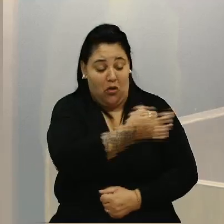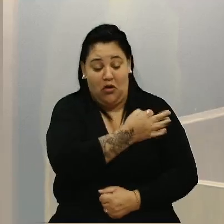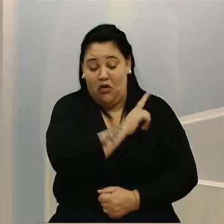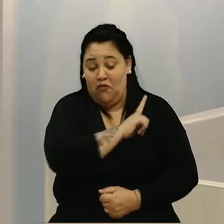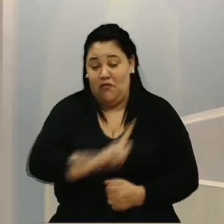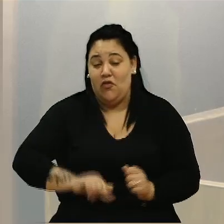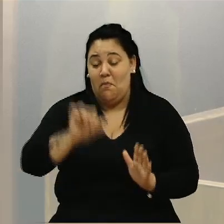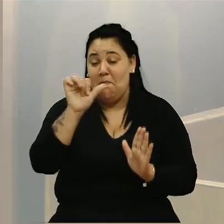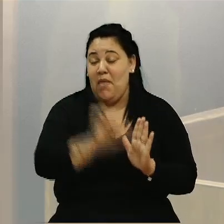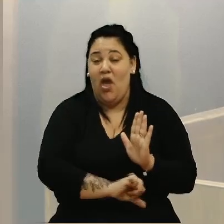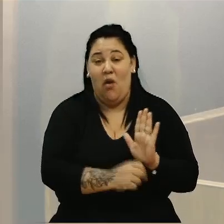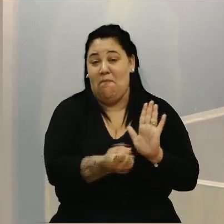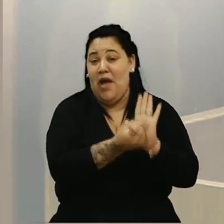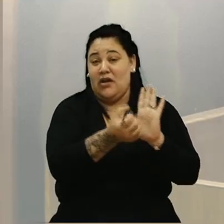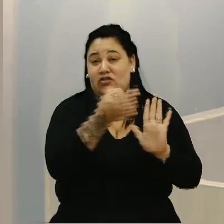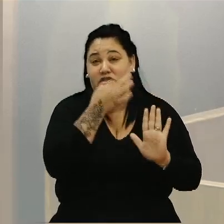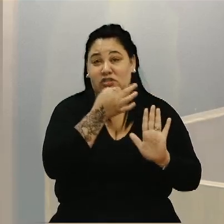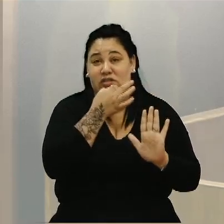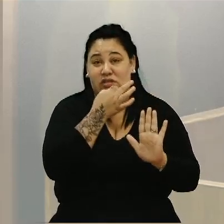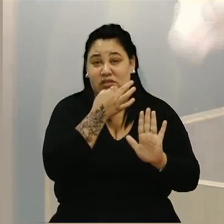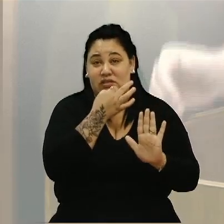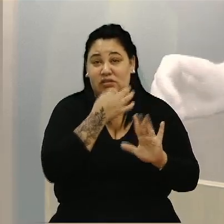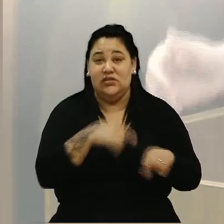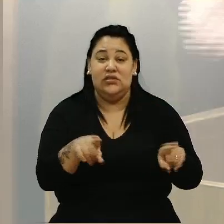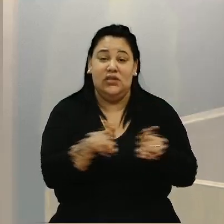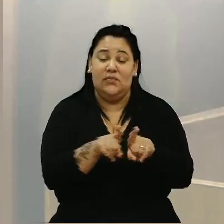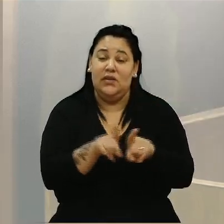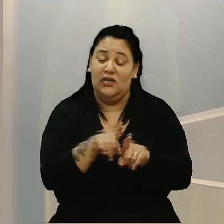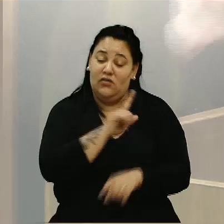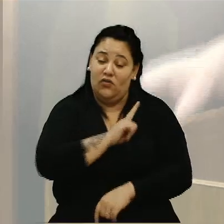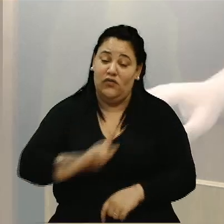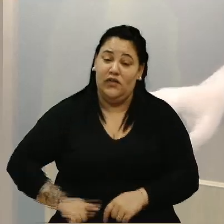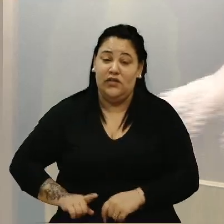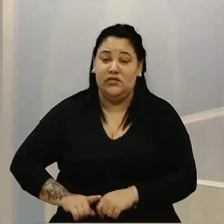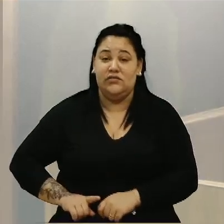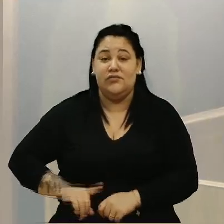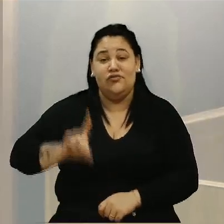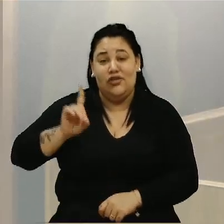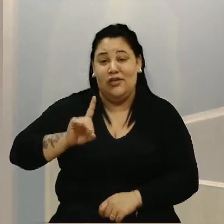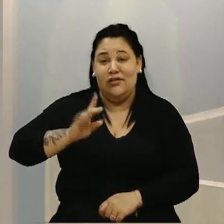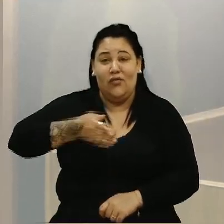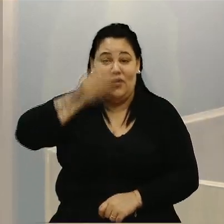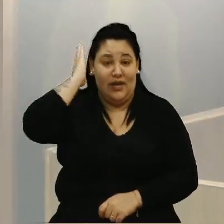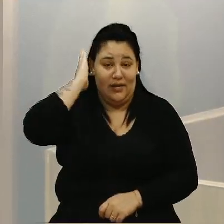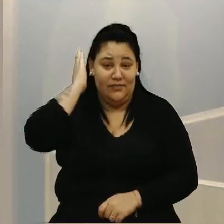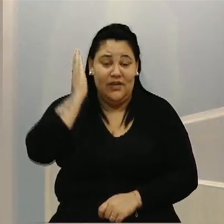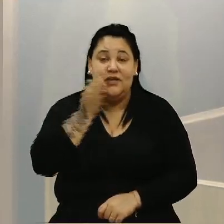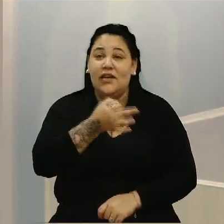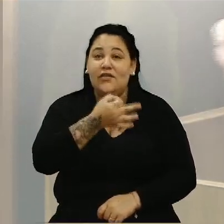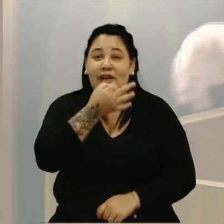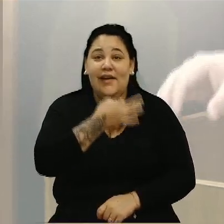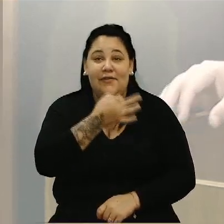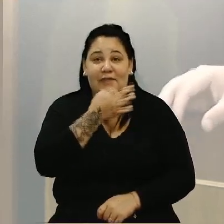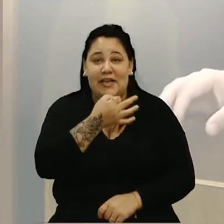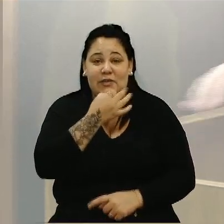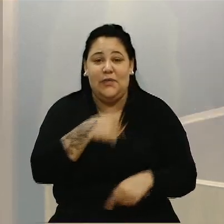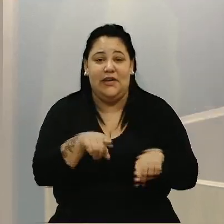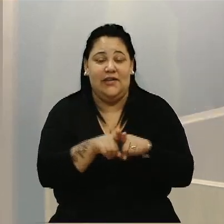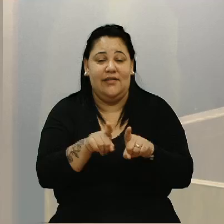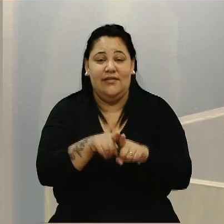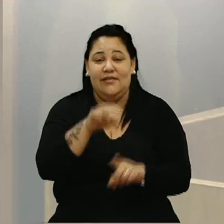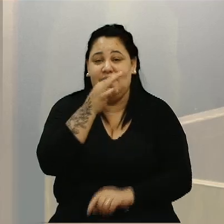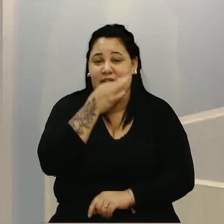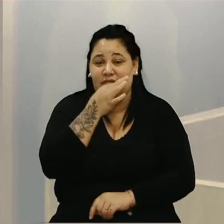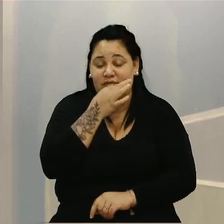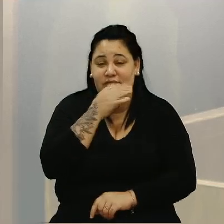pior governo da história de Caxias do Sul, que também é um governo de direita, que foi o governo Guerra. Então, Caxias do Sul é cíclica também,